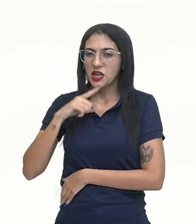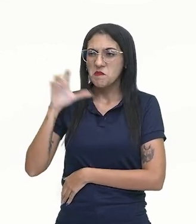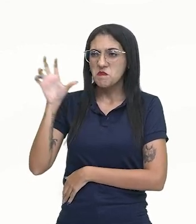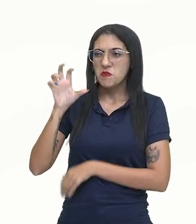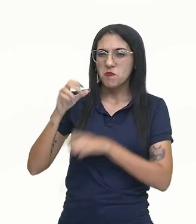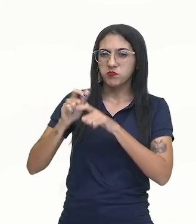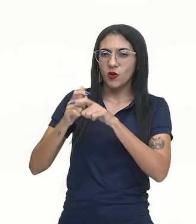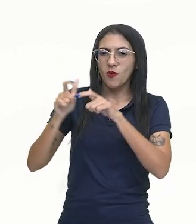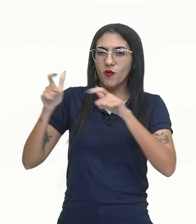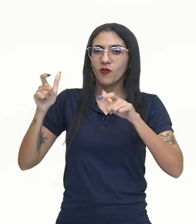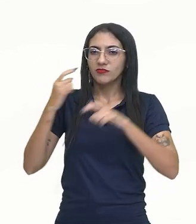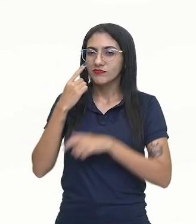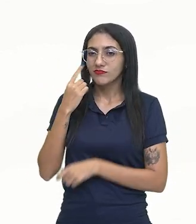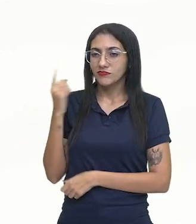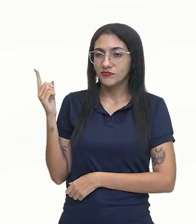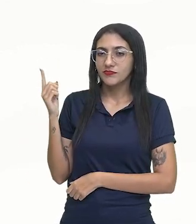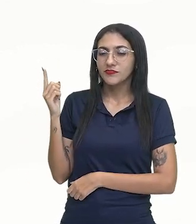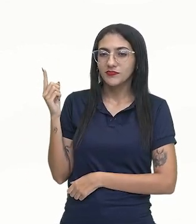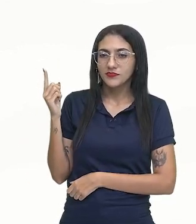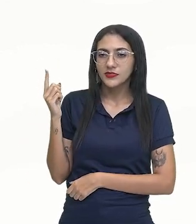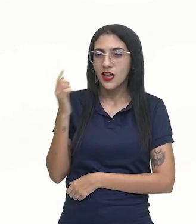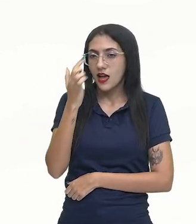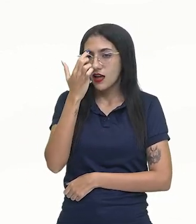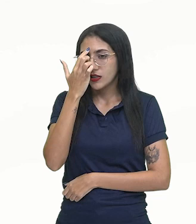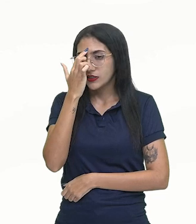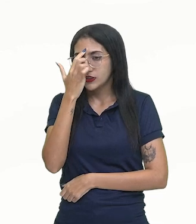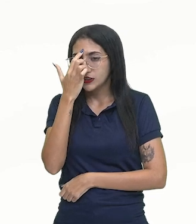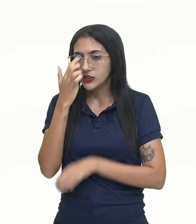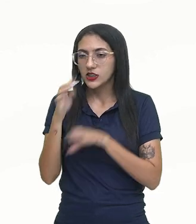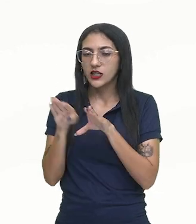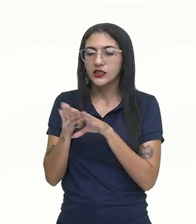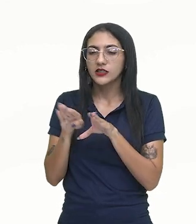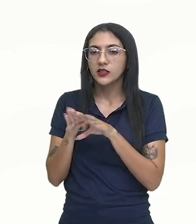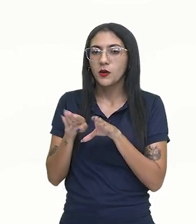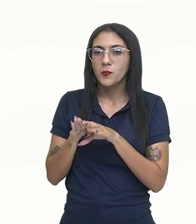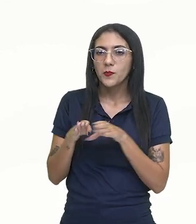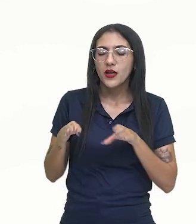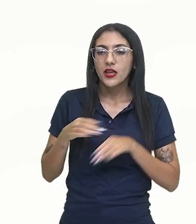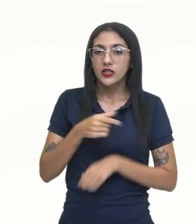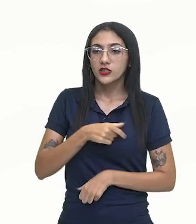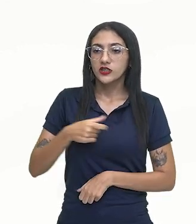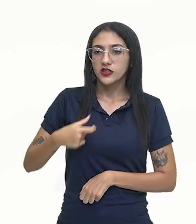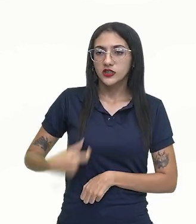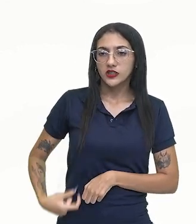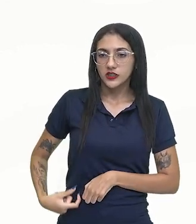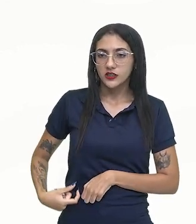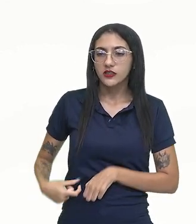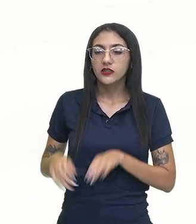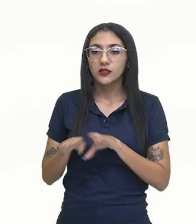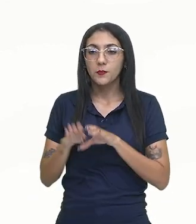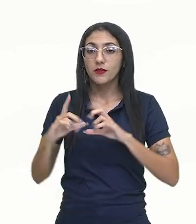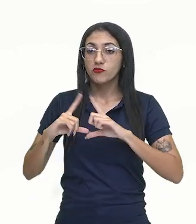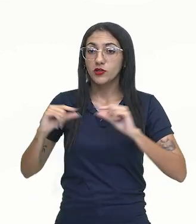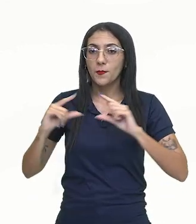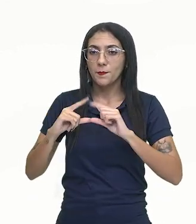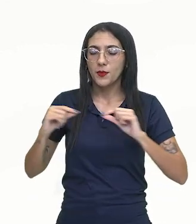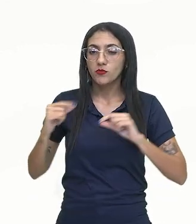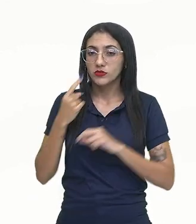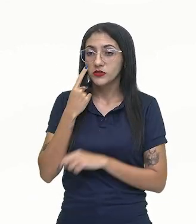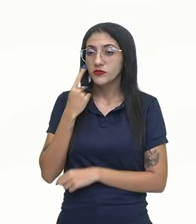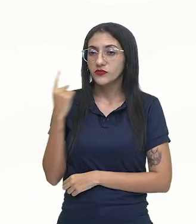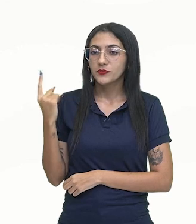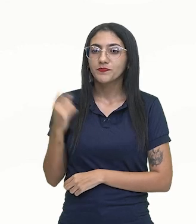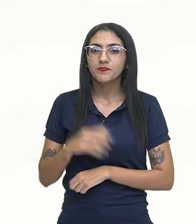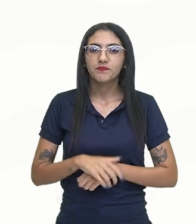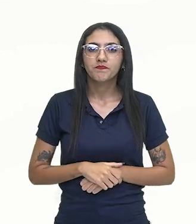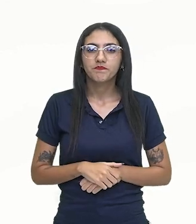né? Olha a Índia bem aqui, né? E a China bem aqui, juntamente com o Japão, que é um país também muito relevante para a Ásia, né? A gente observa também que